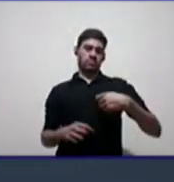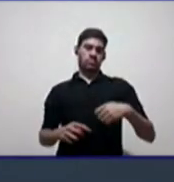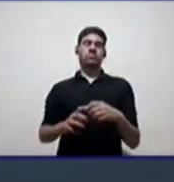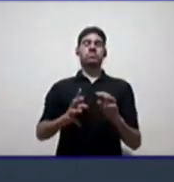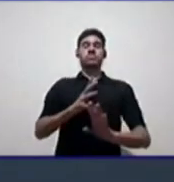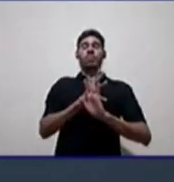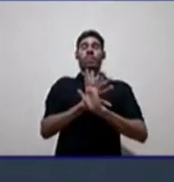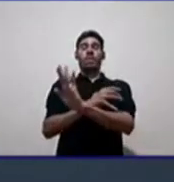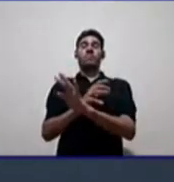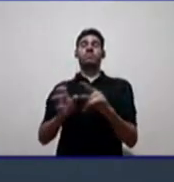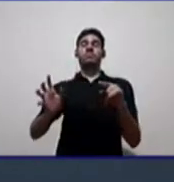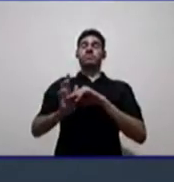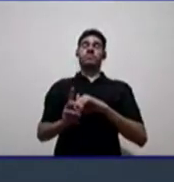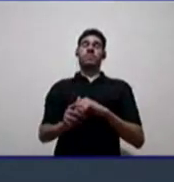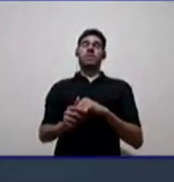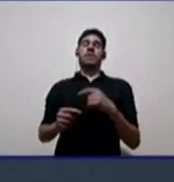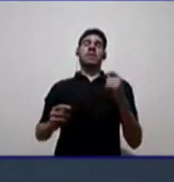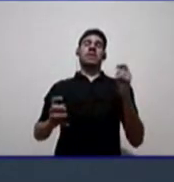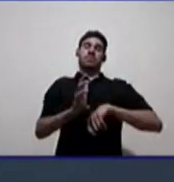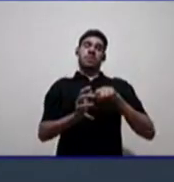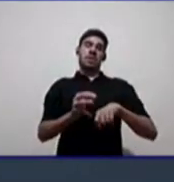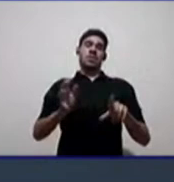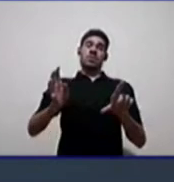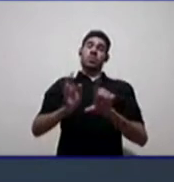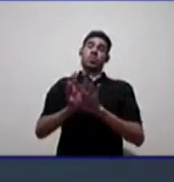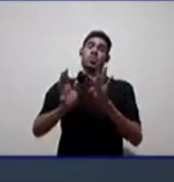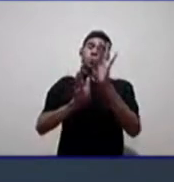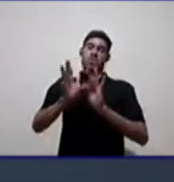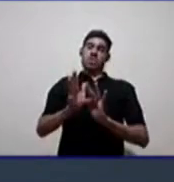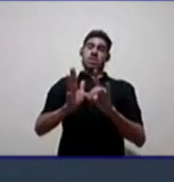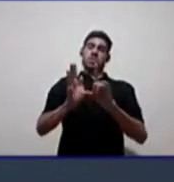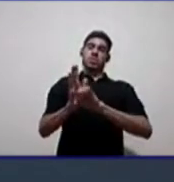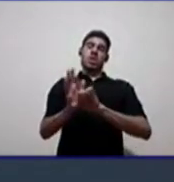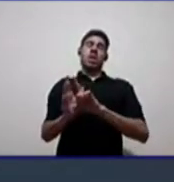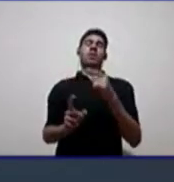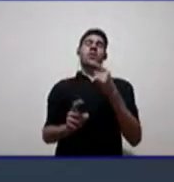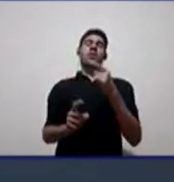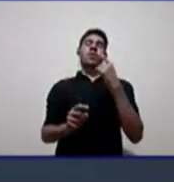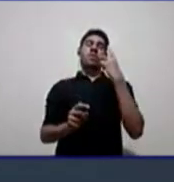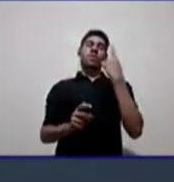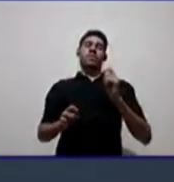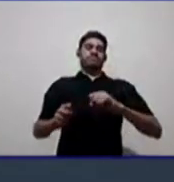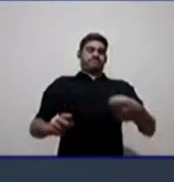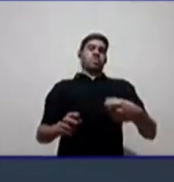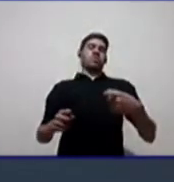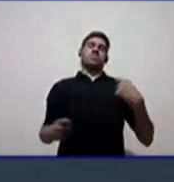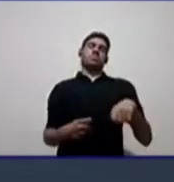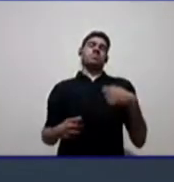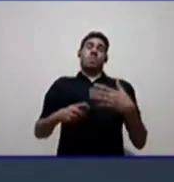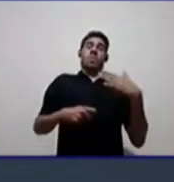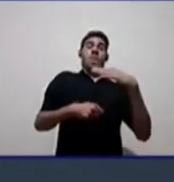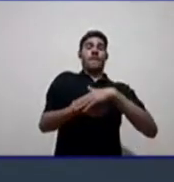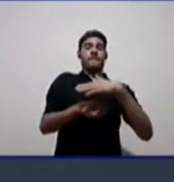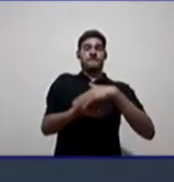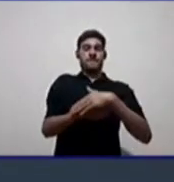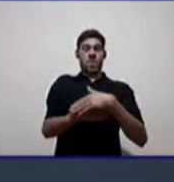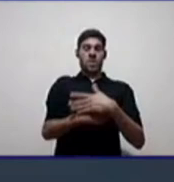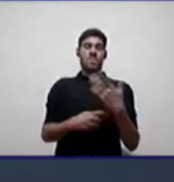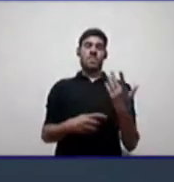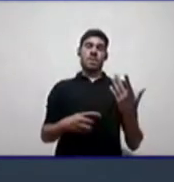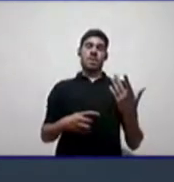das prescrições legais, fazer frente às brutais necessidades do momento e opor meios